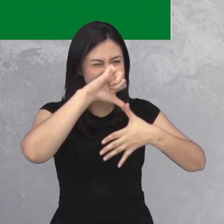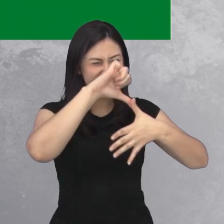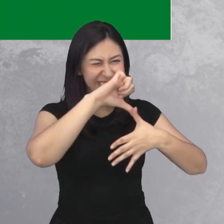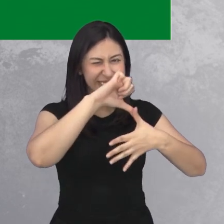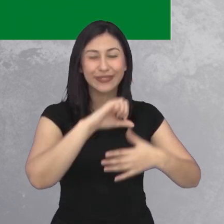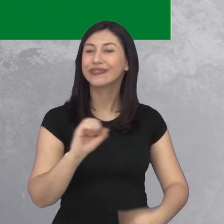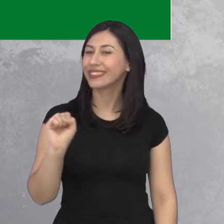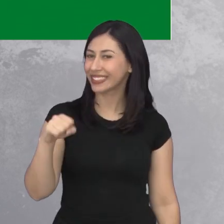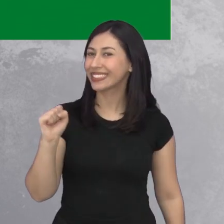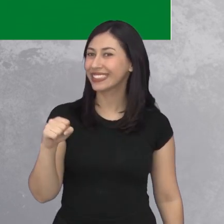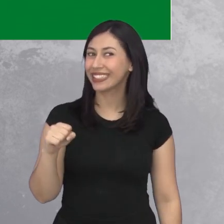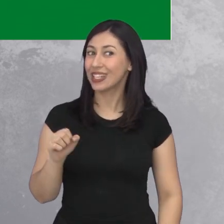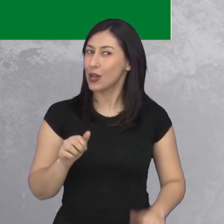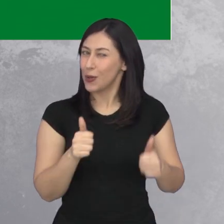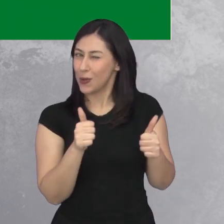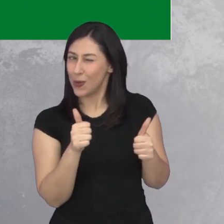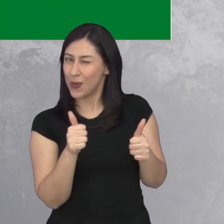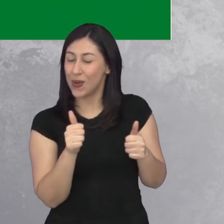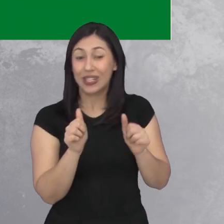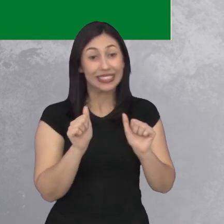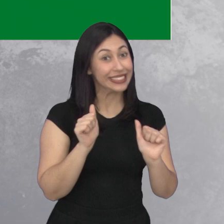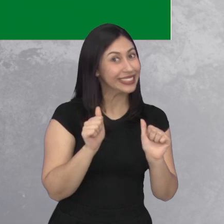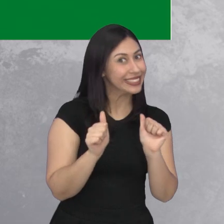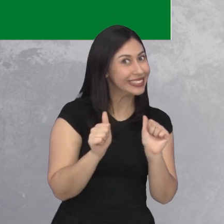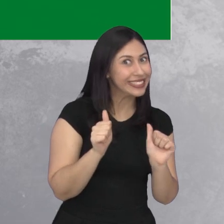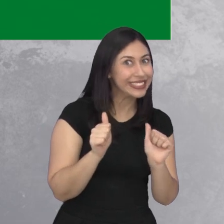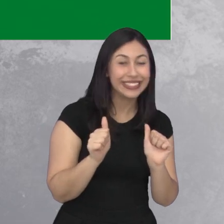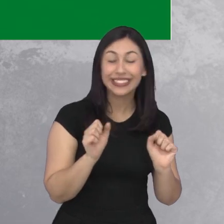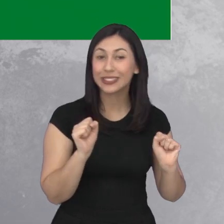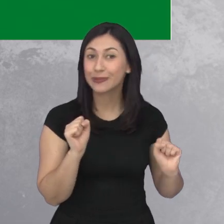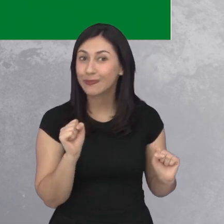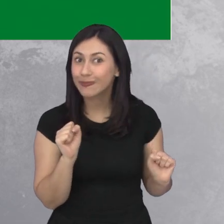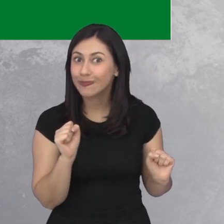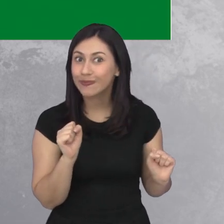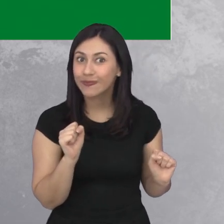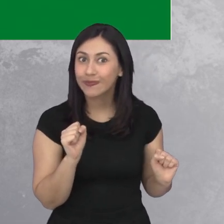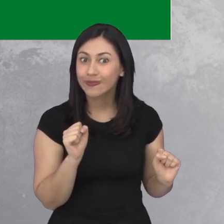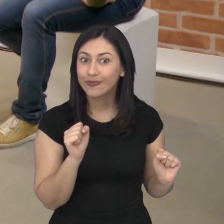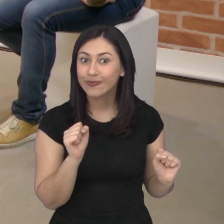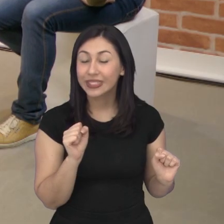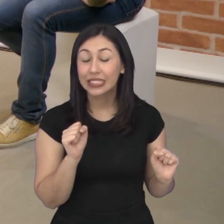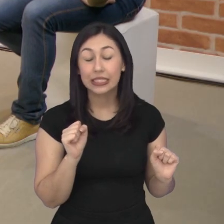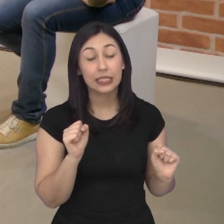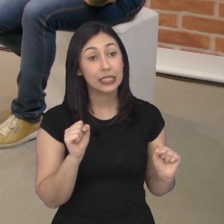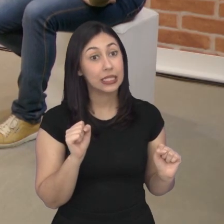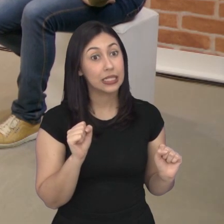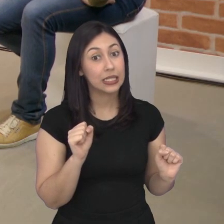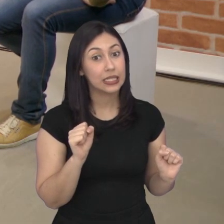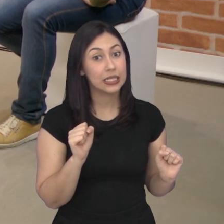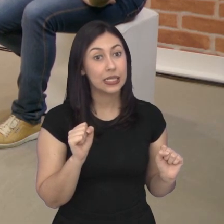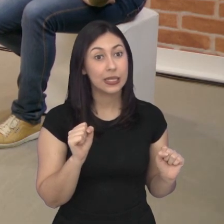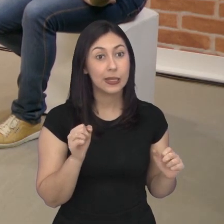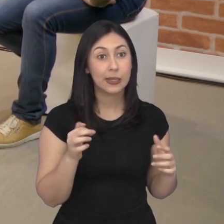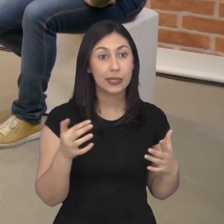Sul? América do Sul. Ah, já comecei bem. América do Sul. Segunda, só